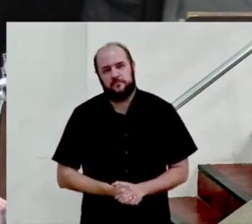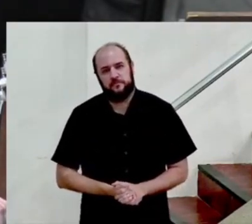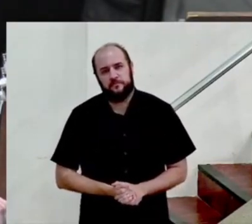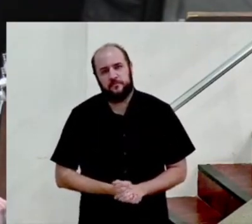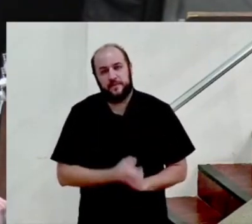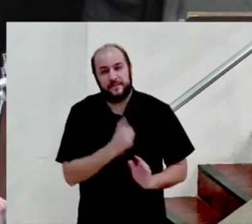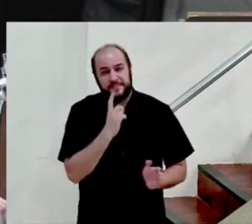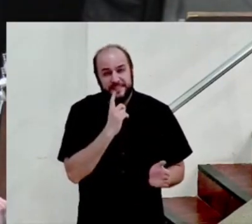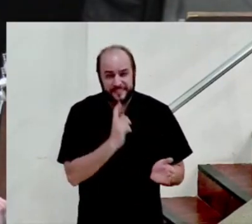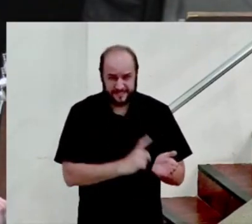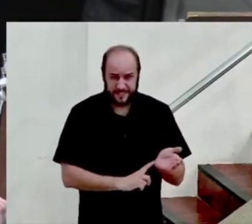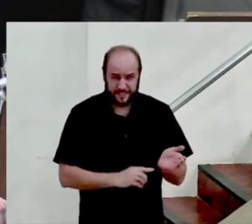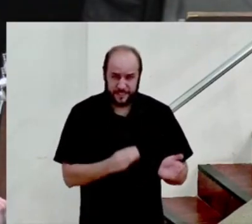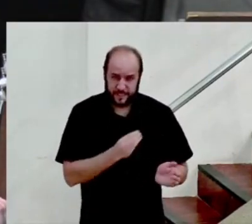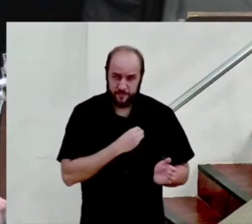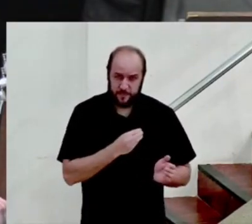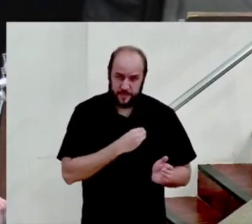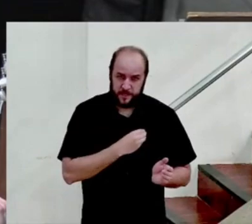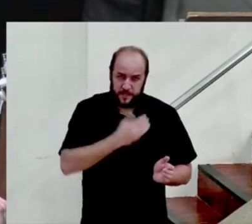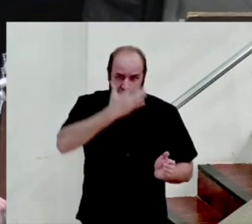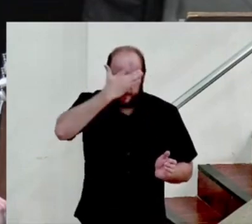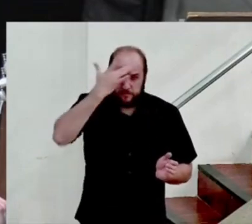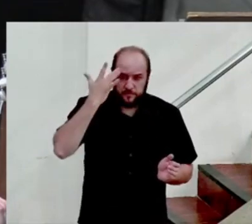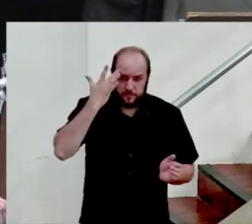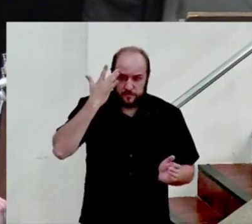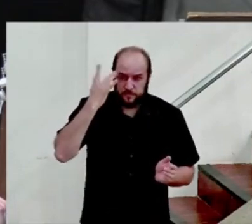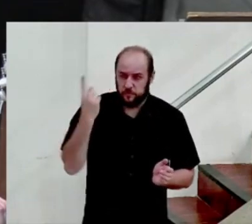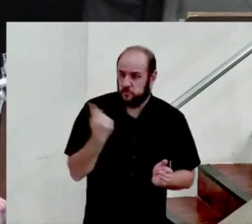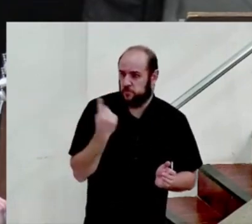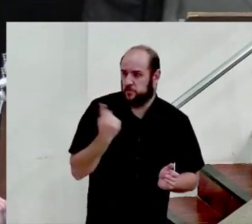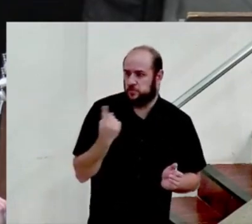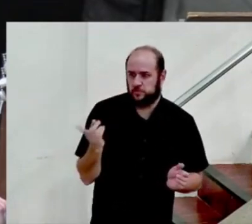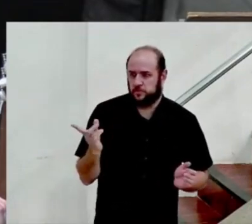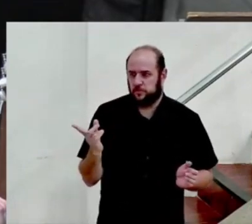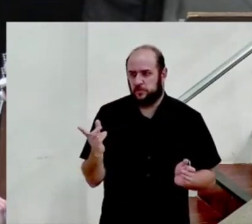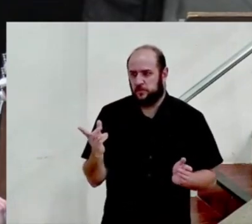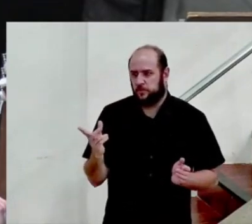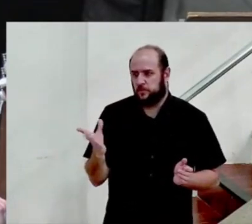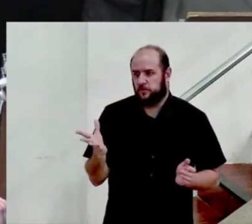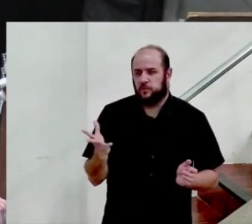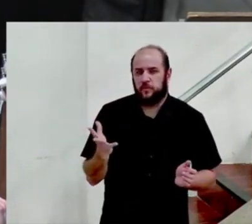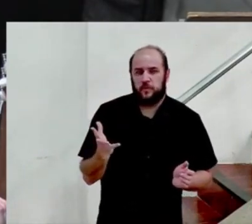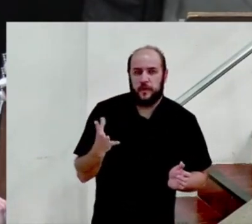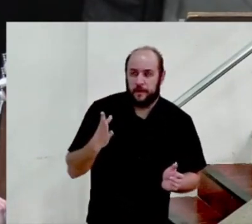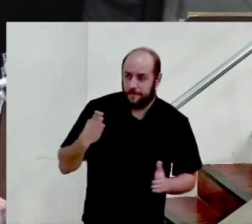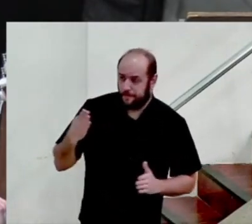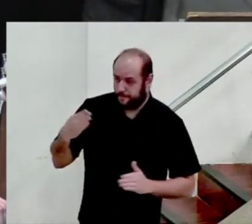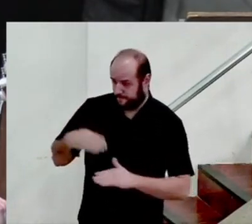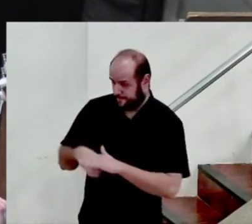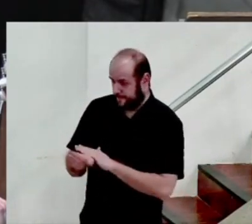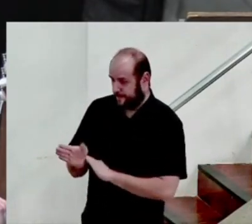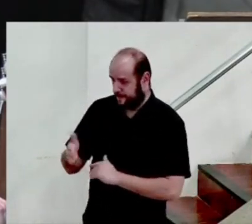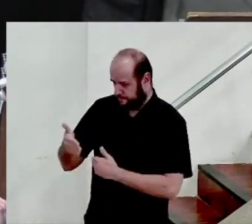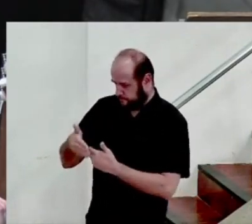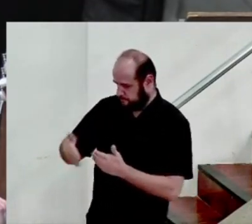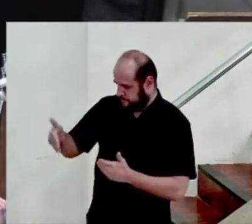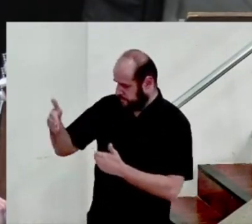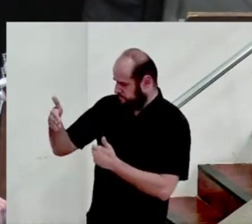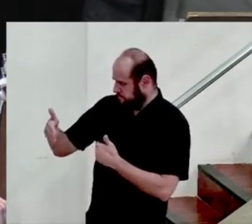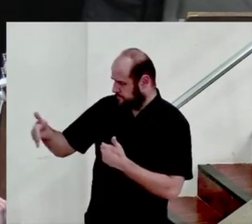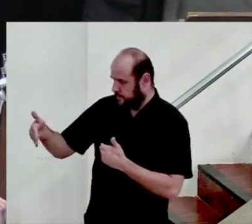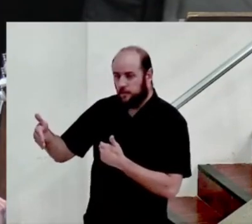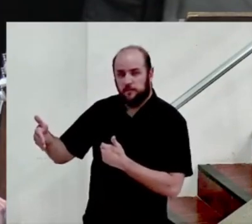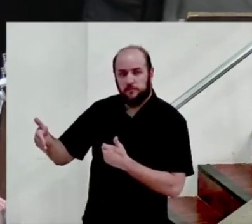sangue, quando alguém pecava na congregação, um indivíduo sozinho ou um príncipe, entrava só até as primeiras partes do